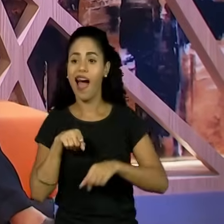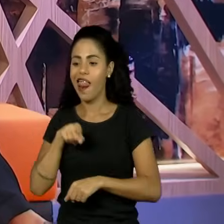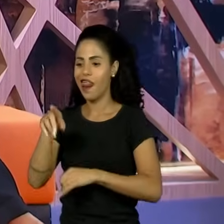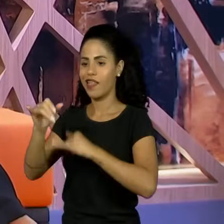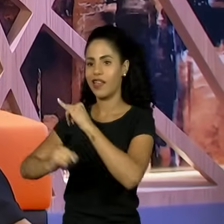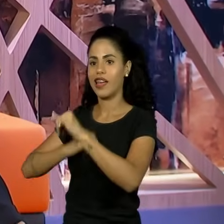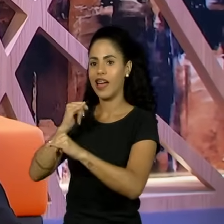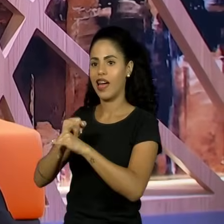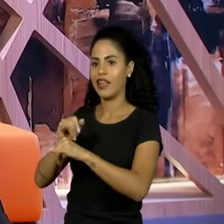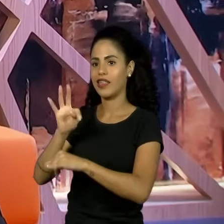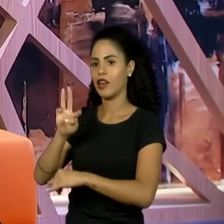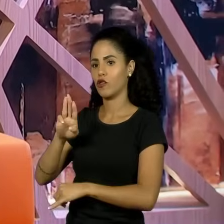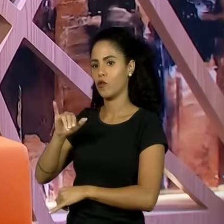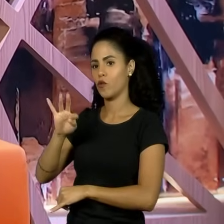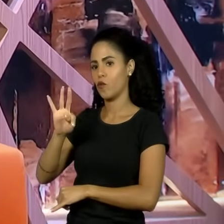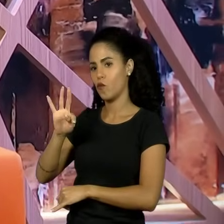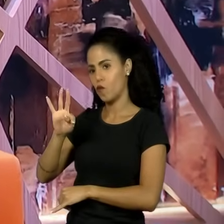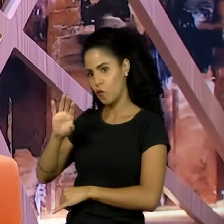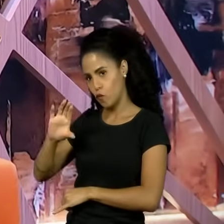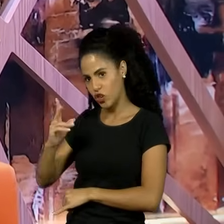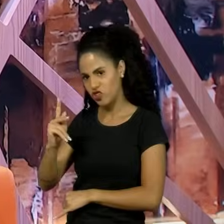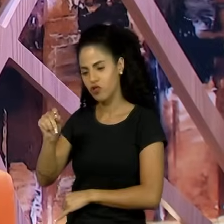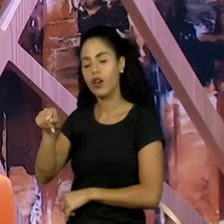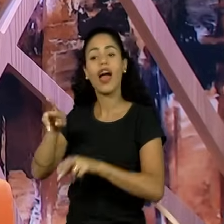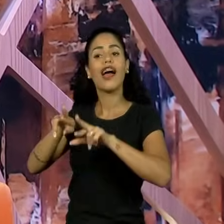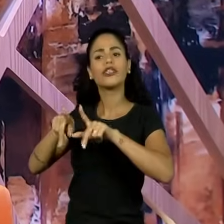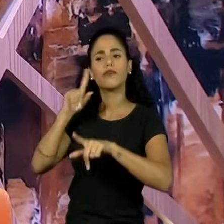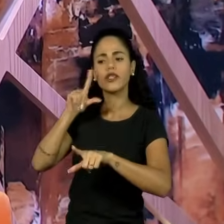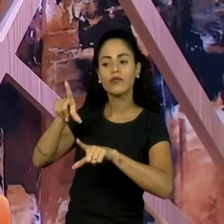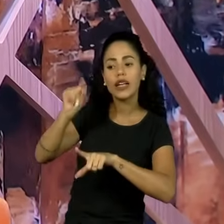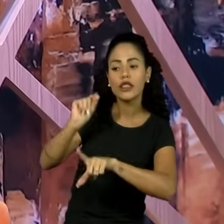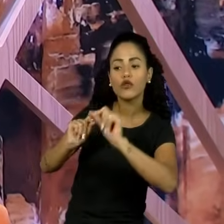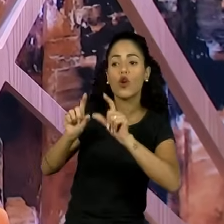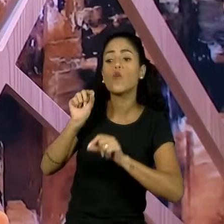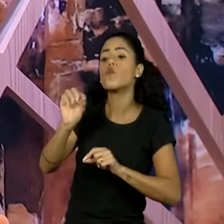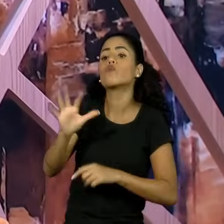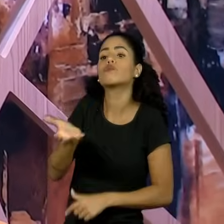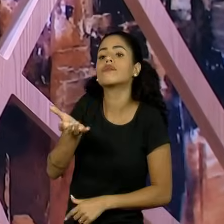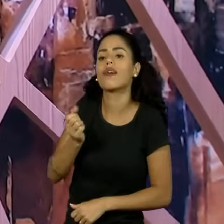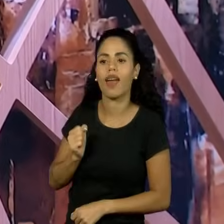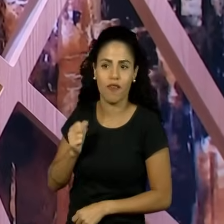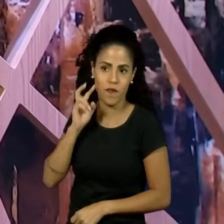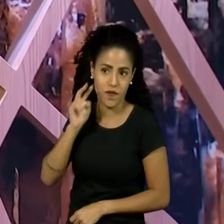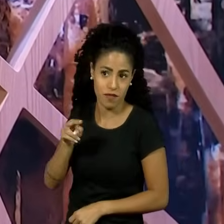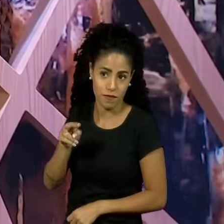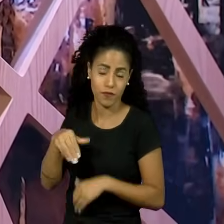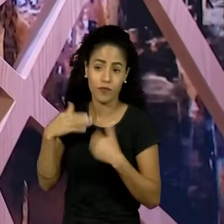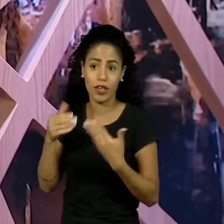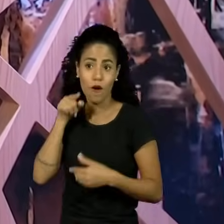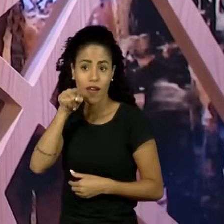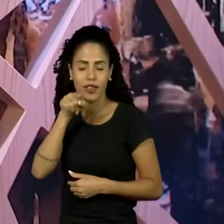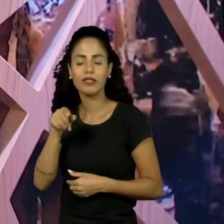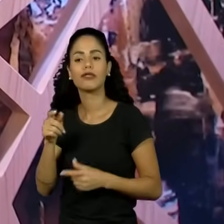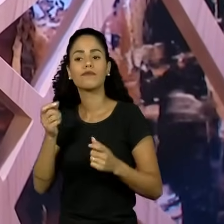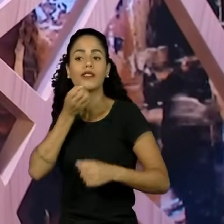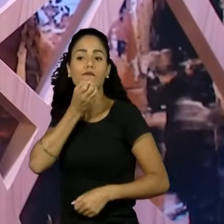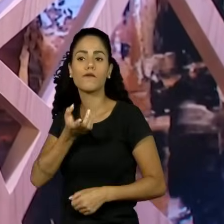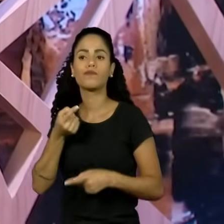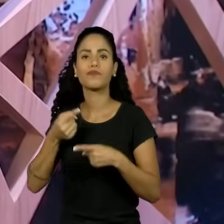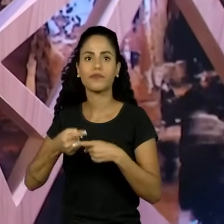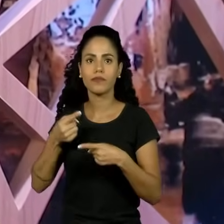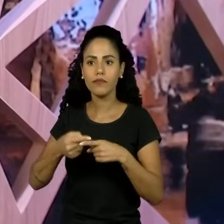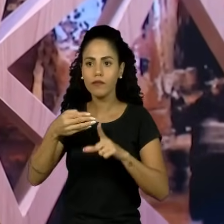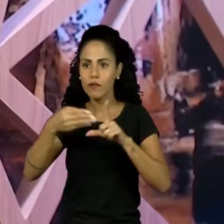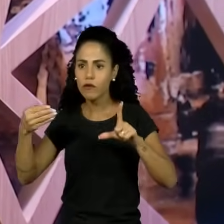do você escolher o que você quer ver, a hora que você quer ver, se você quer ver ao vivo, se você não quer ver ao vivo. No caso dos streamers, eu acho que tem uma questão que é,